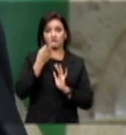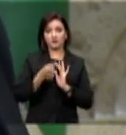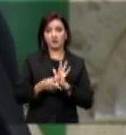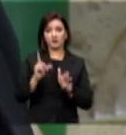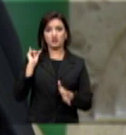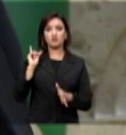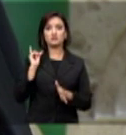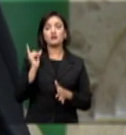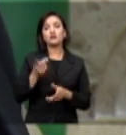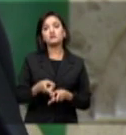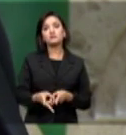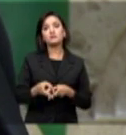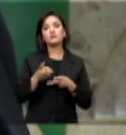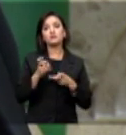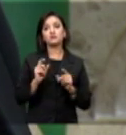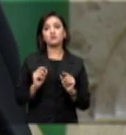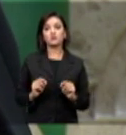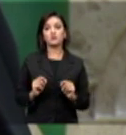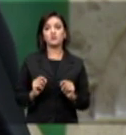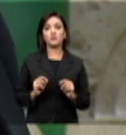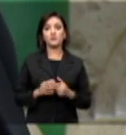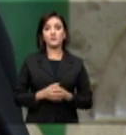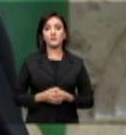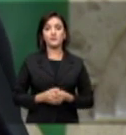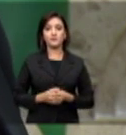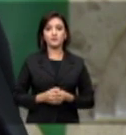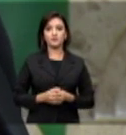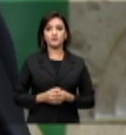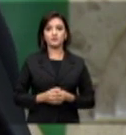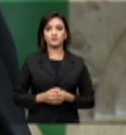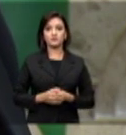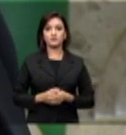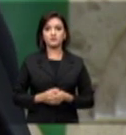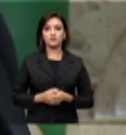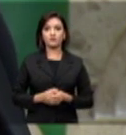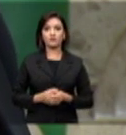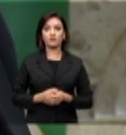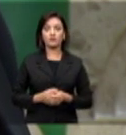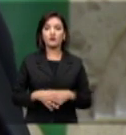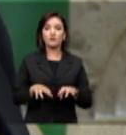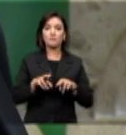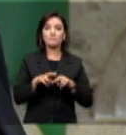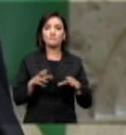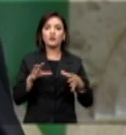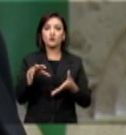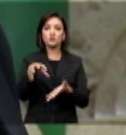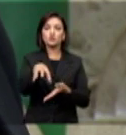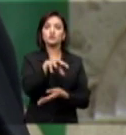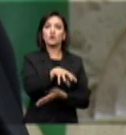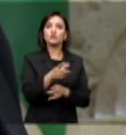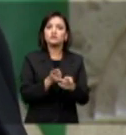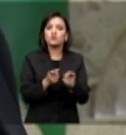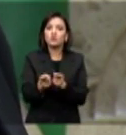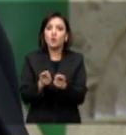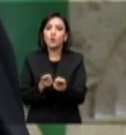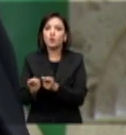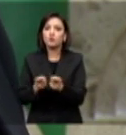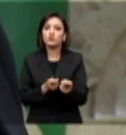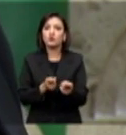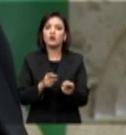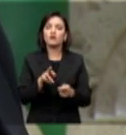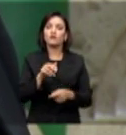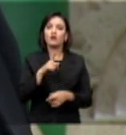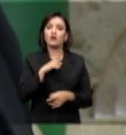que se verifica, pelo exame dos órgãos reguladores e de controle, que será verificada a equivalência